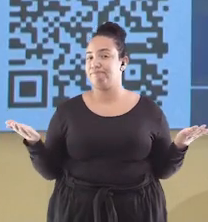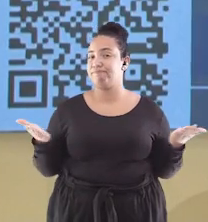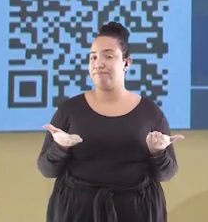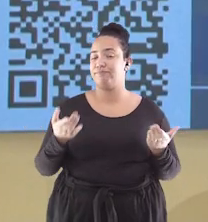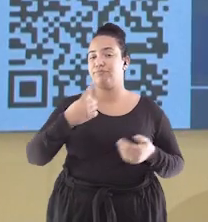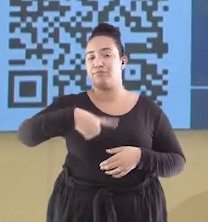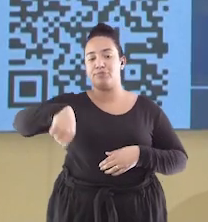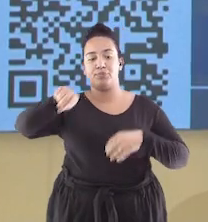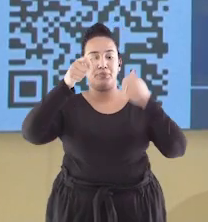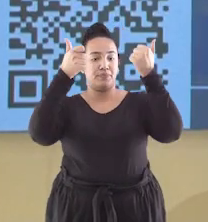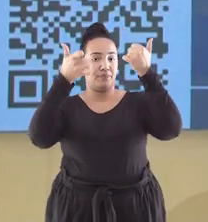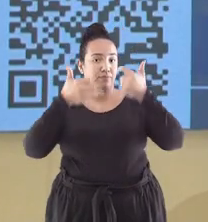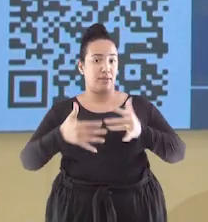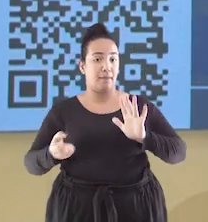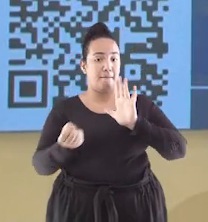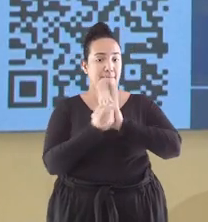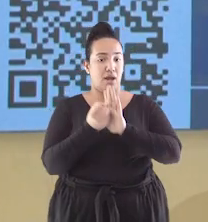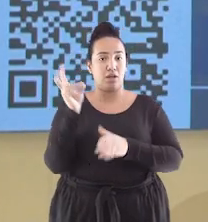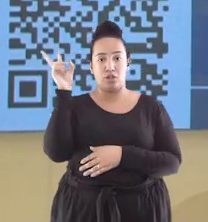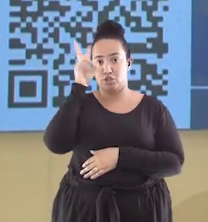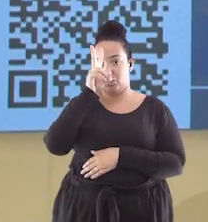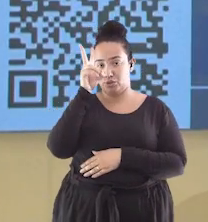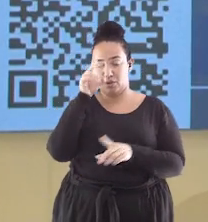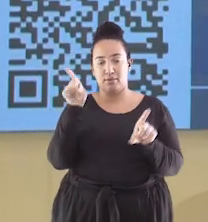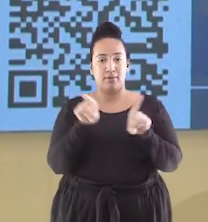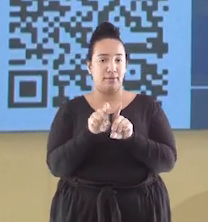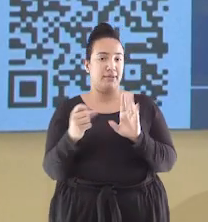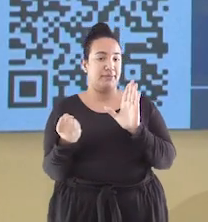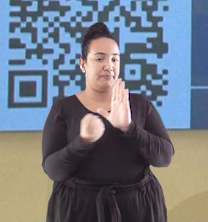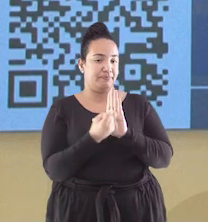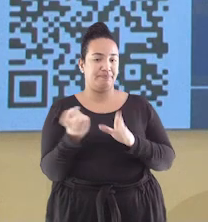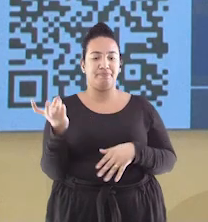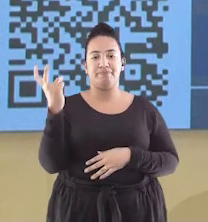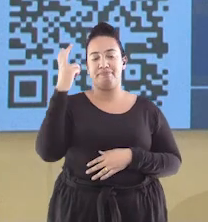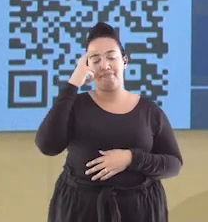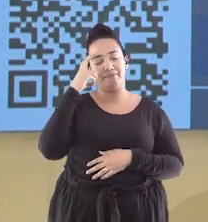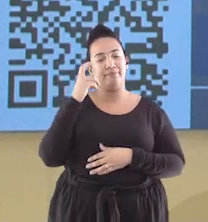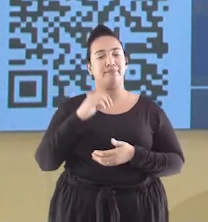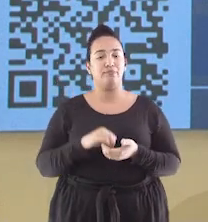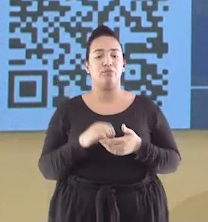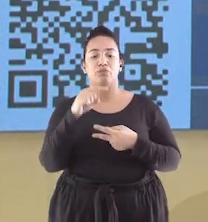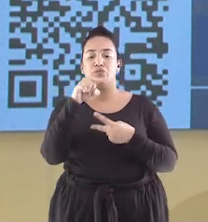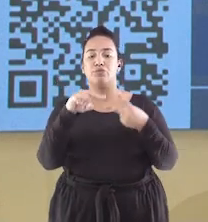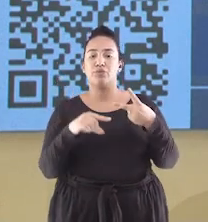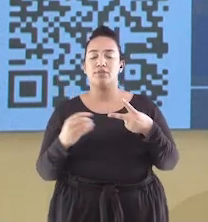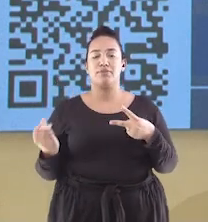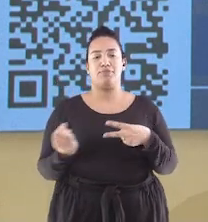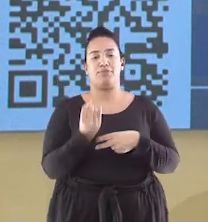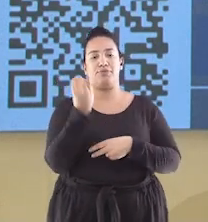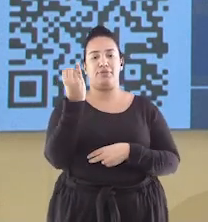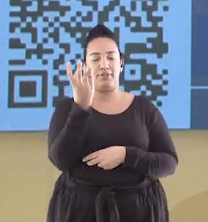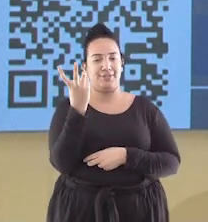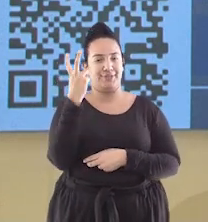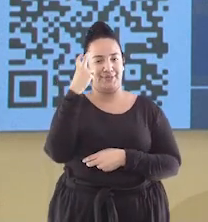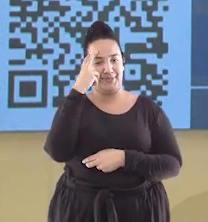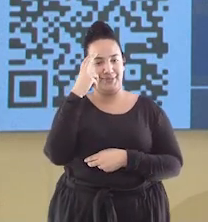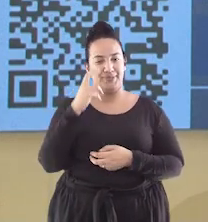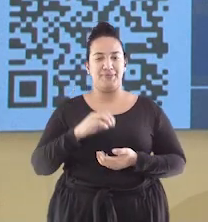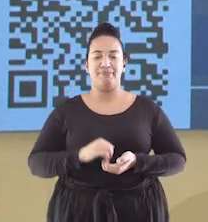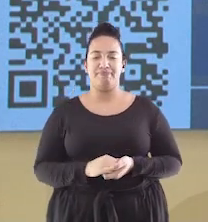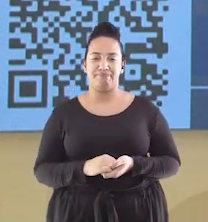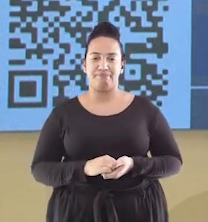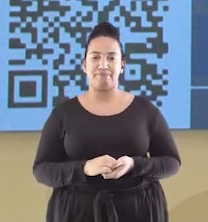Hoje nós falamos sobre patrimônios históricos e patrimônios culturais e a sua importância na perpetuação da